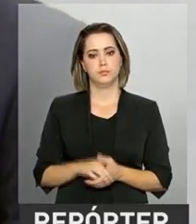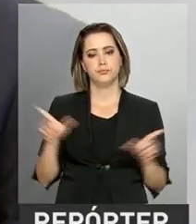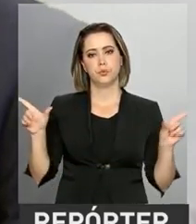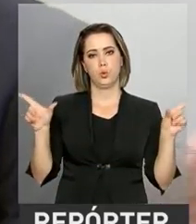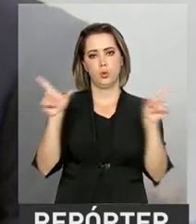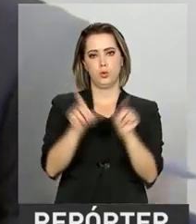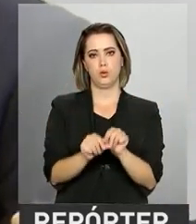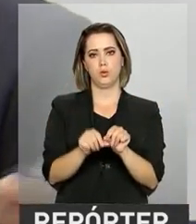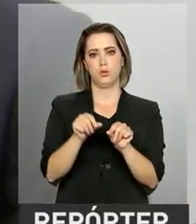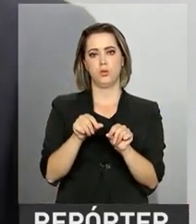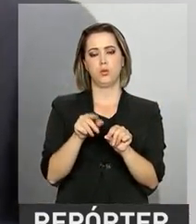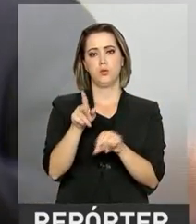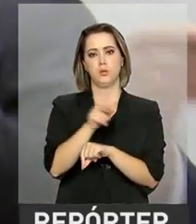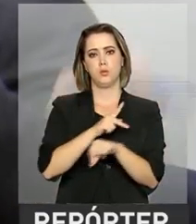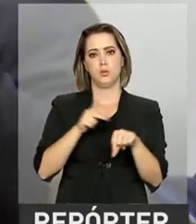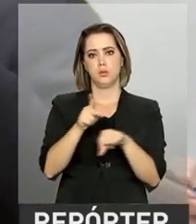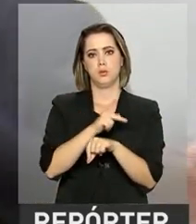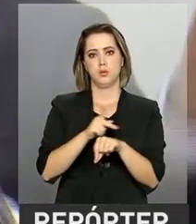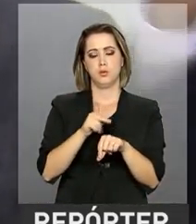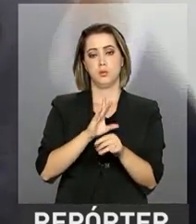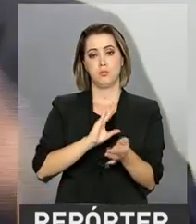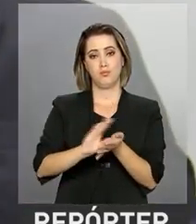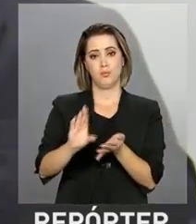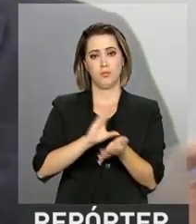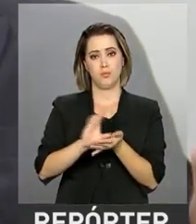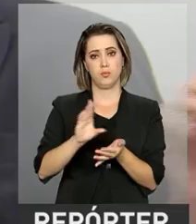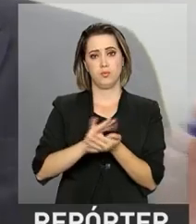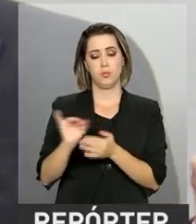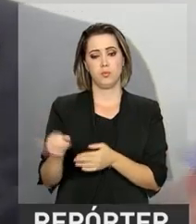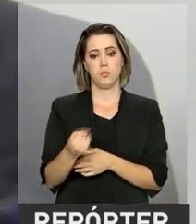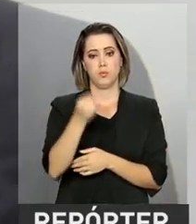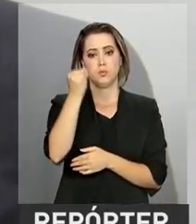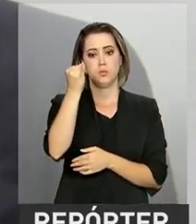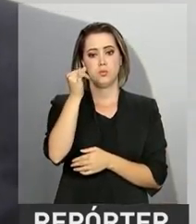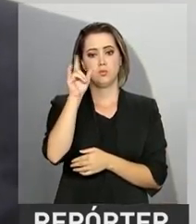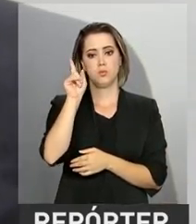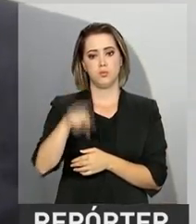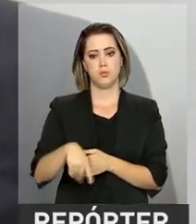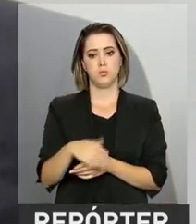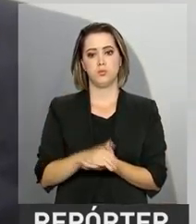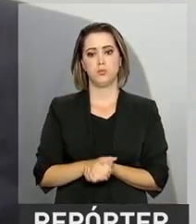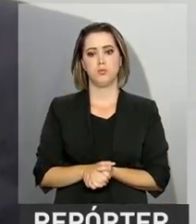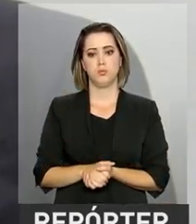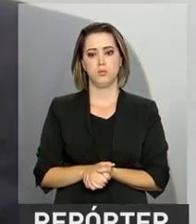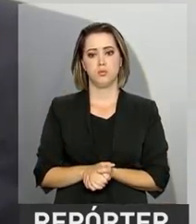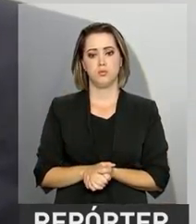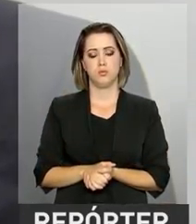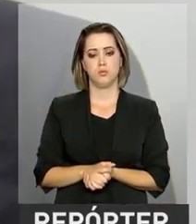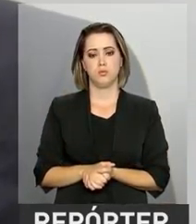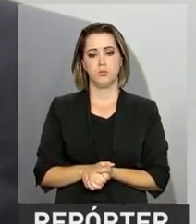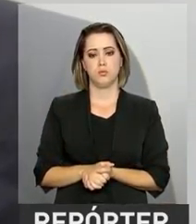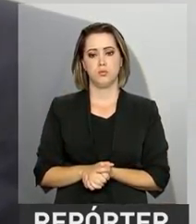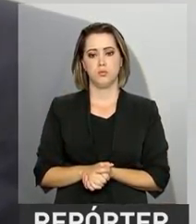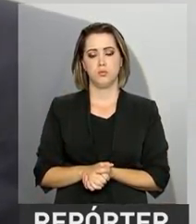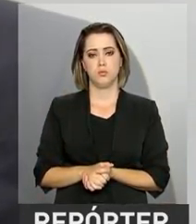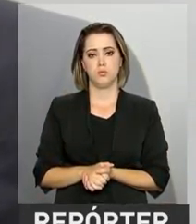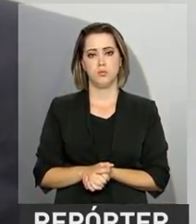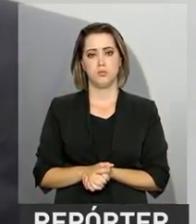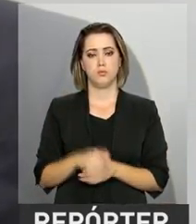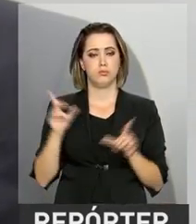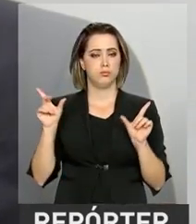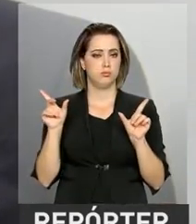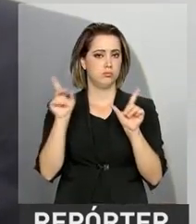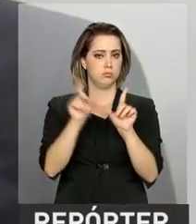é o seguinte: para o país investir a mesma coisa, a taxa de juros é maior. No fundo, é isso. Quer dizer, o resultado da ópera é o